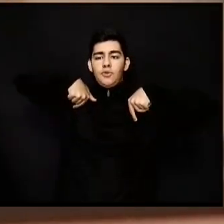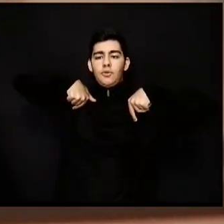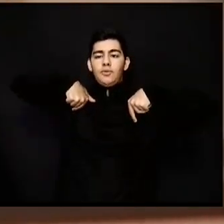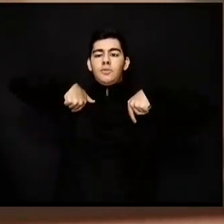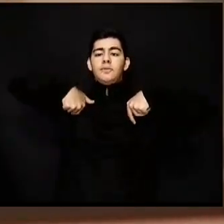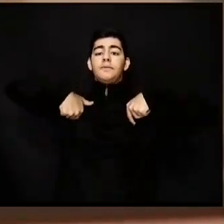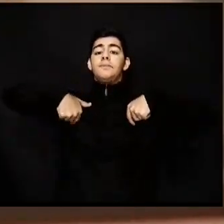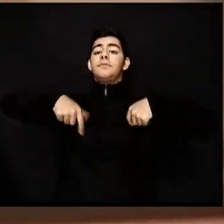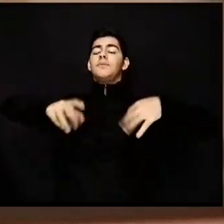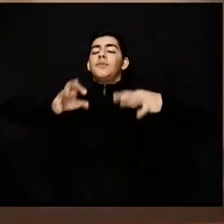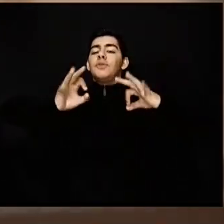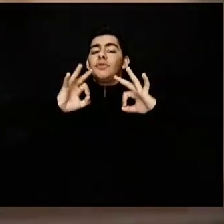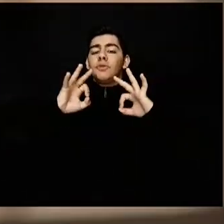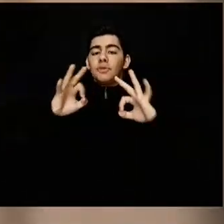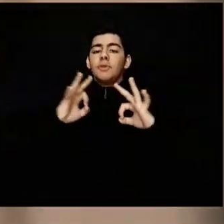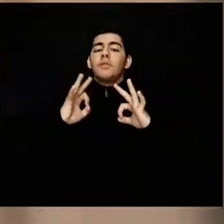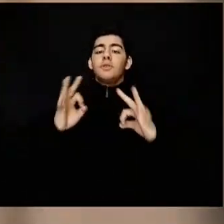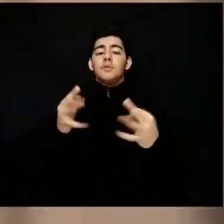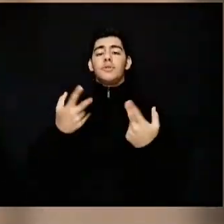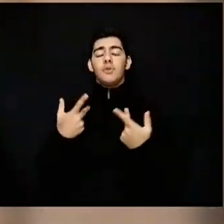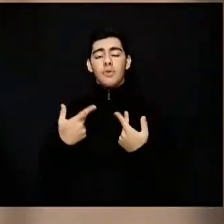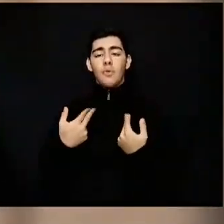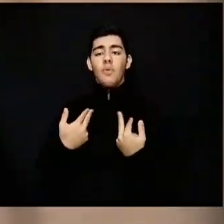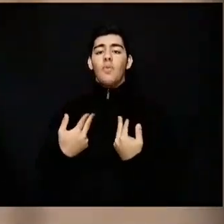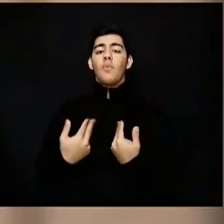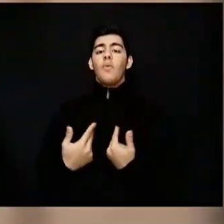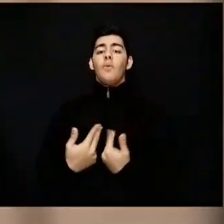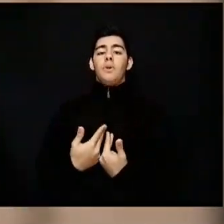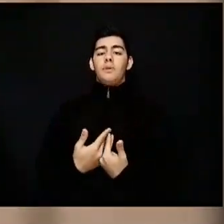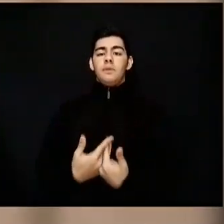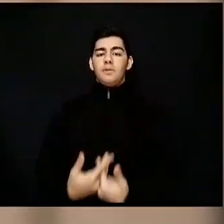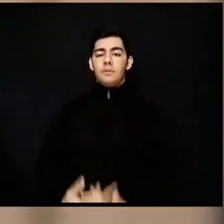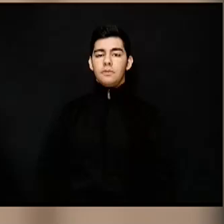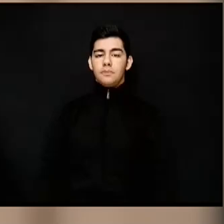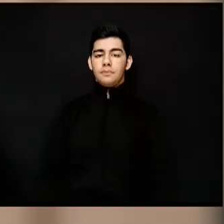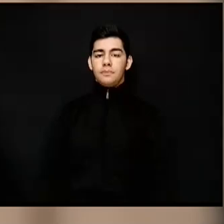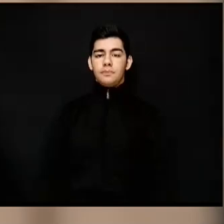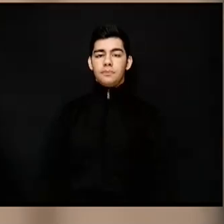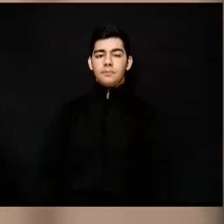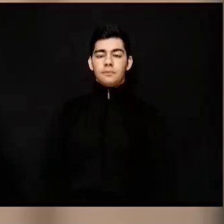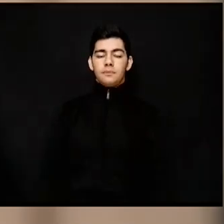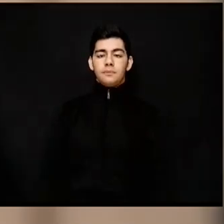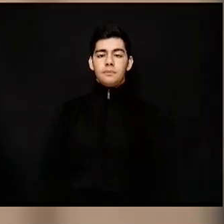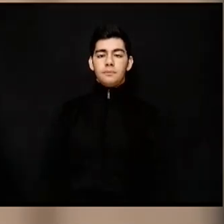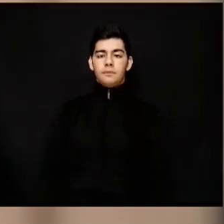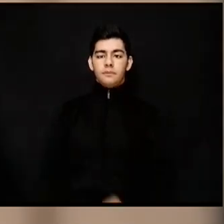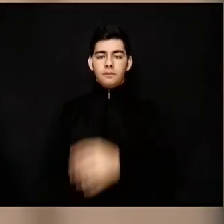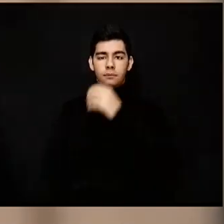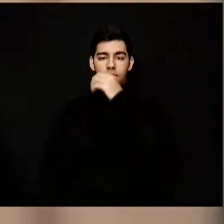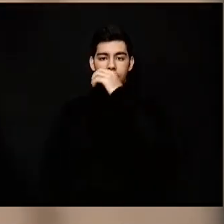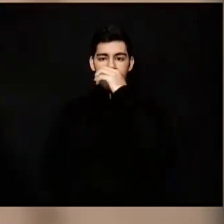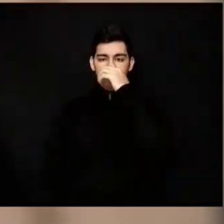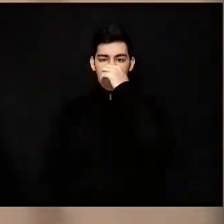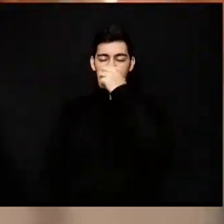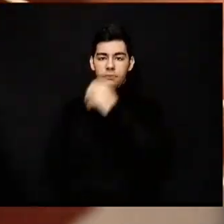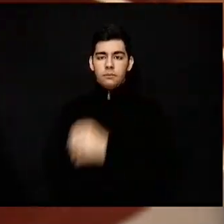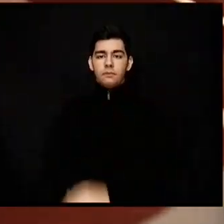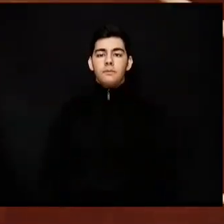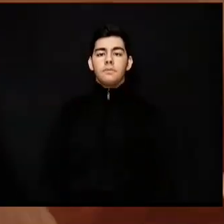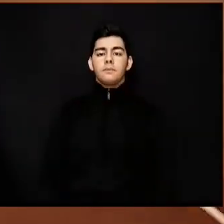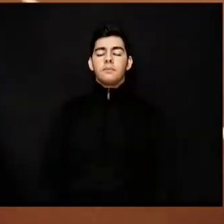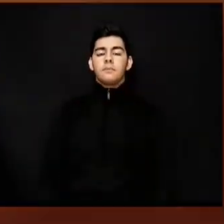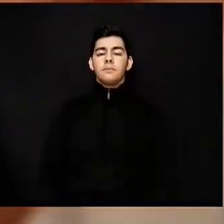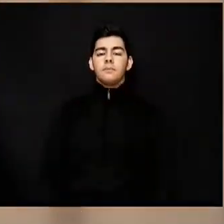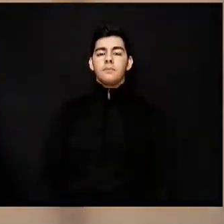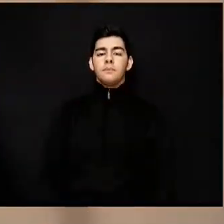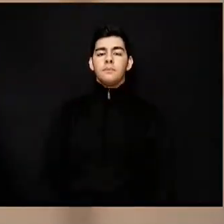lado. O nozinho dá uma estabilizada também, Isso, ele dá uma travadinha, né? Uhum. Pra ele não ficar